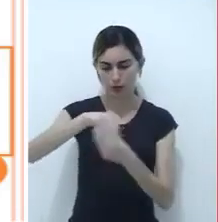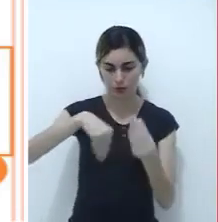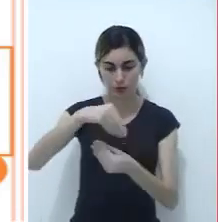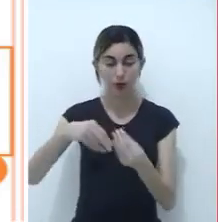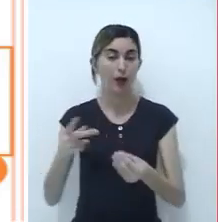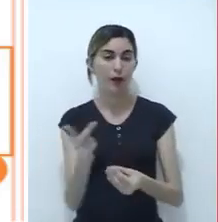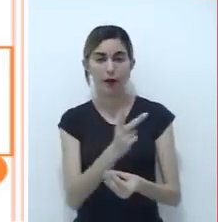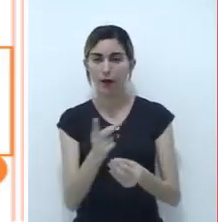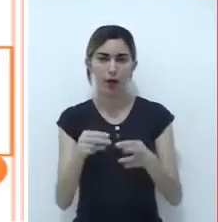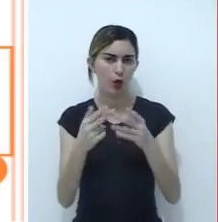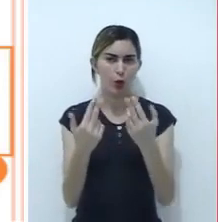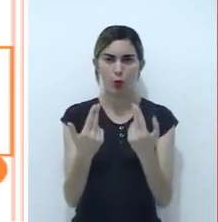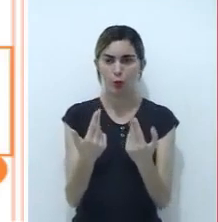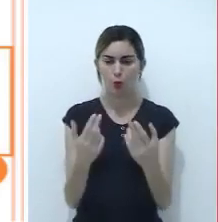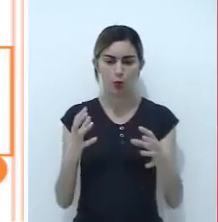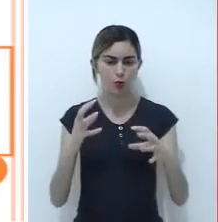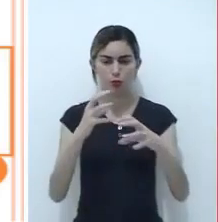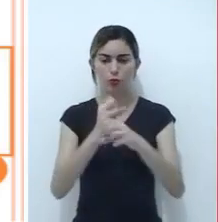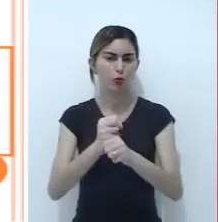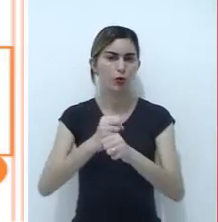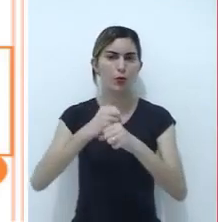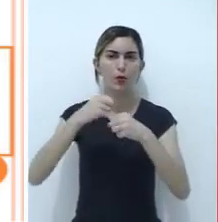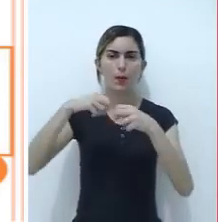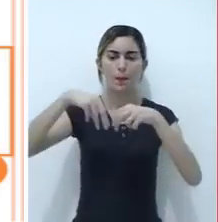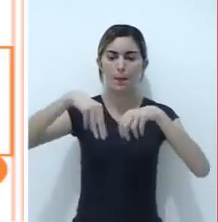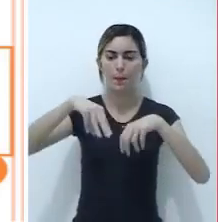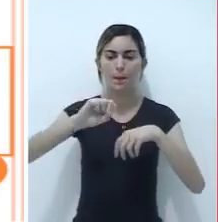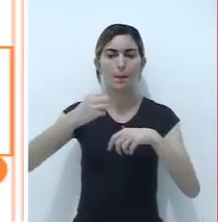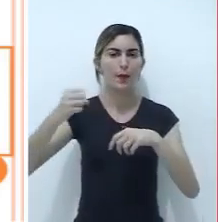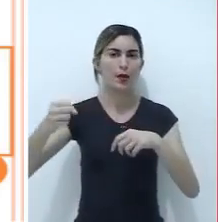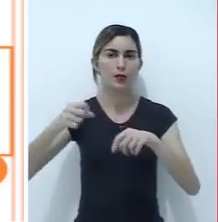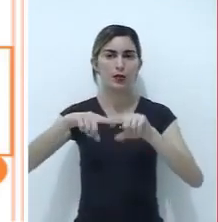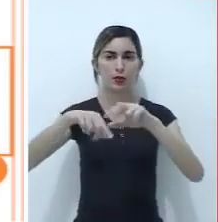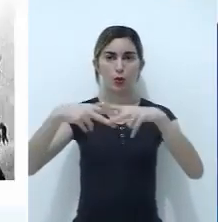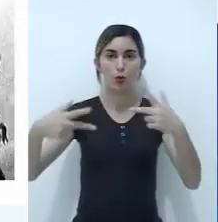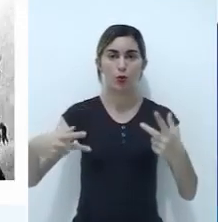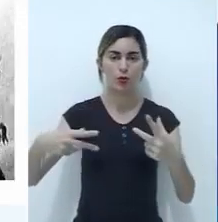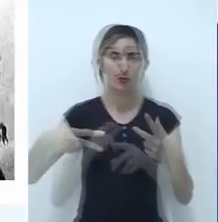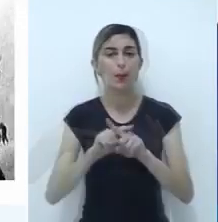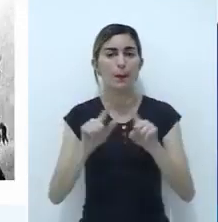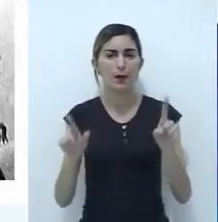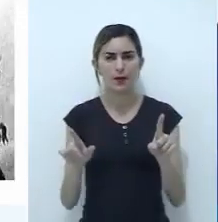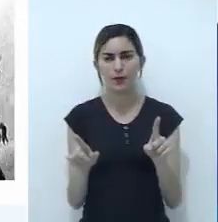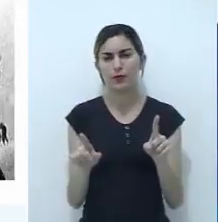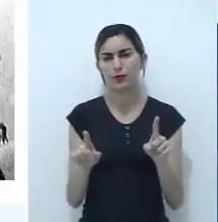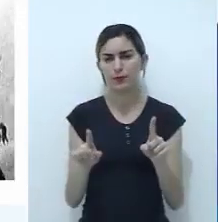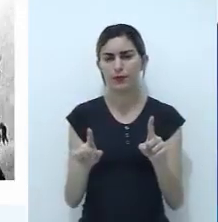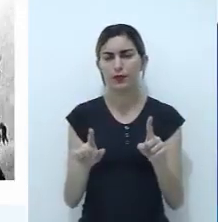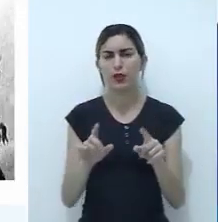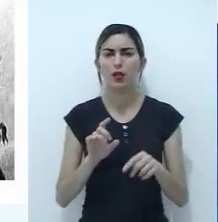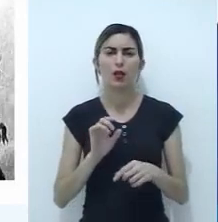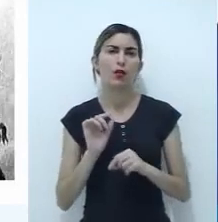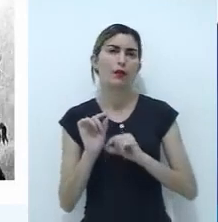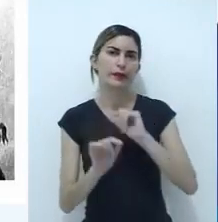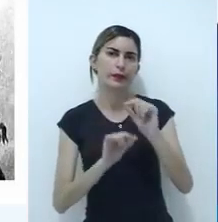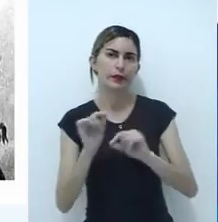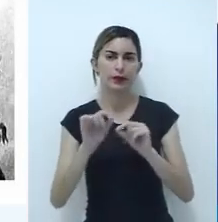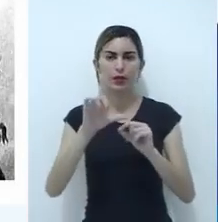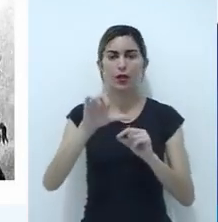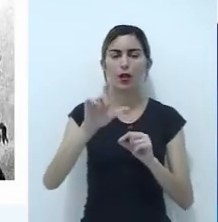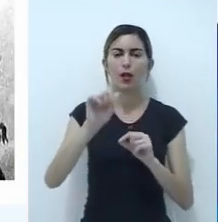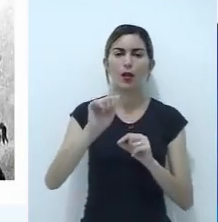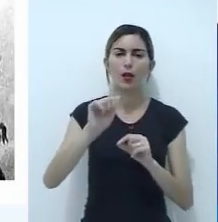ela vai ser igual à soma das massas dos produtos das reações. Mas além